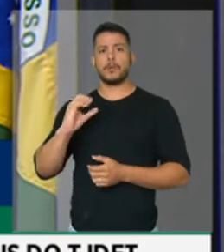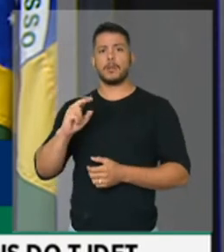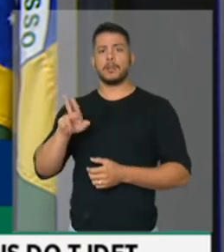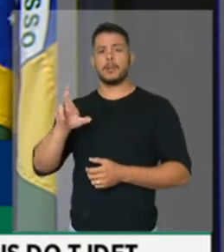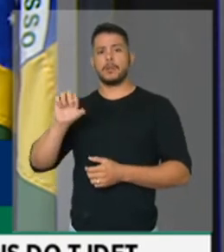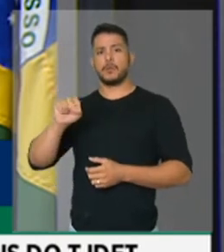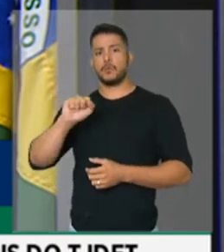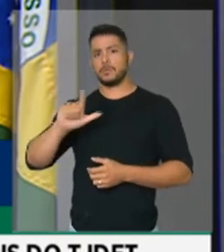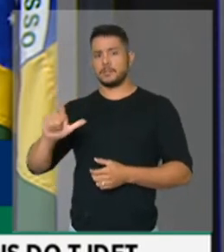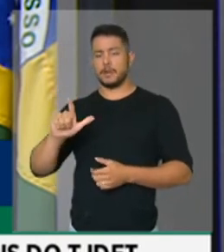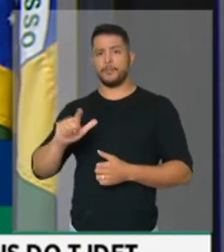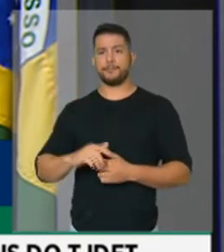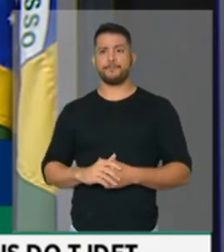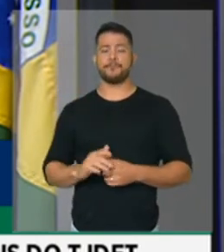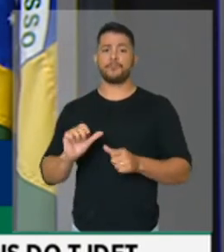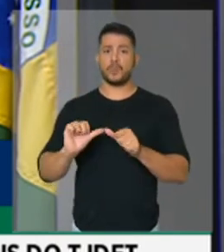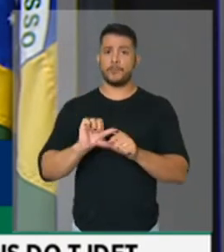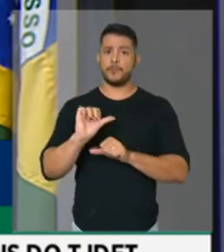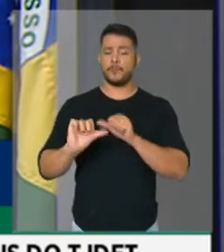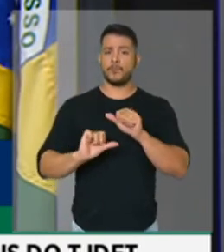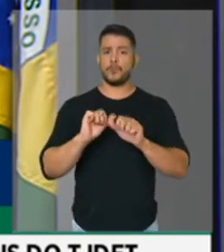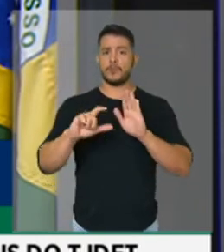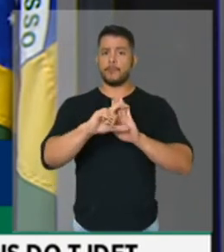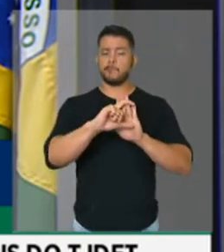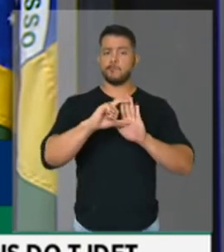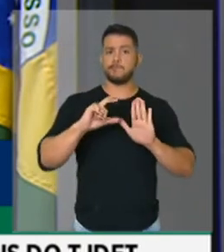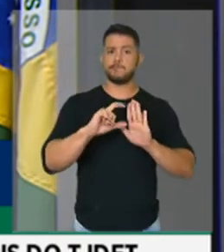A alteração do caput do artigo 2º da Lei